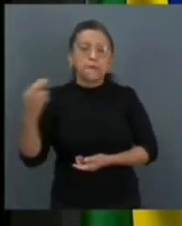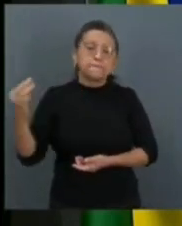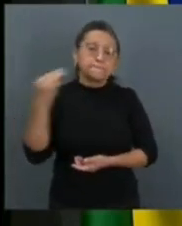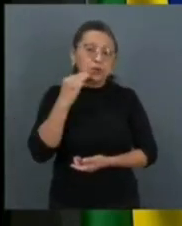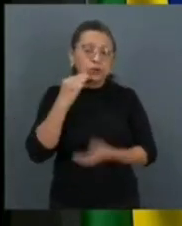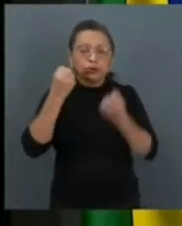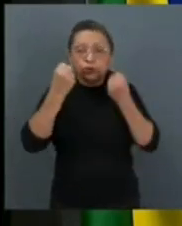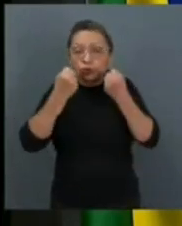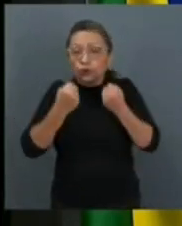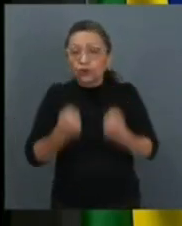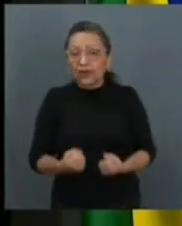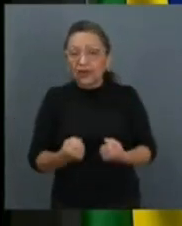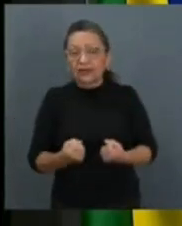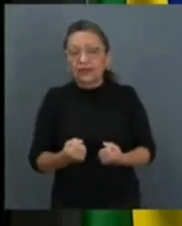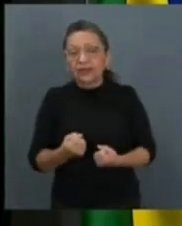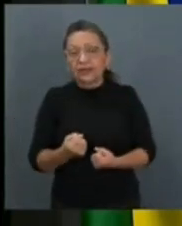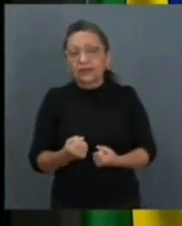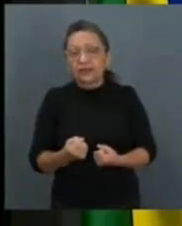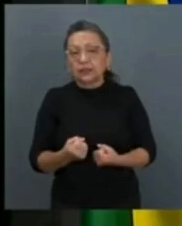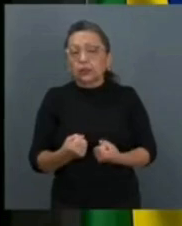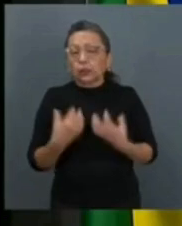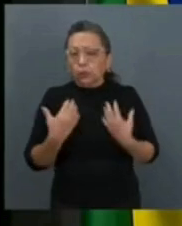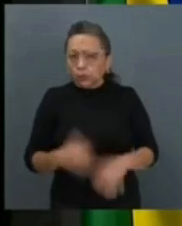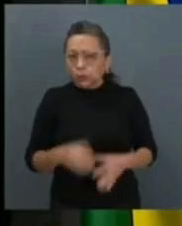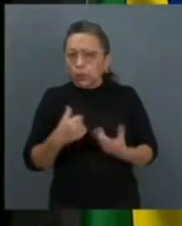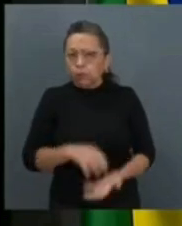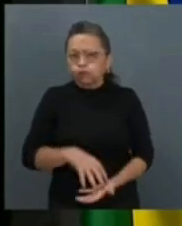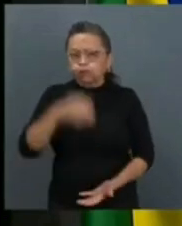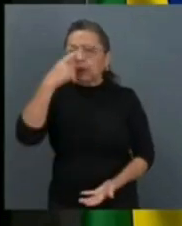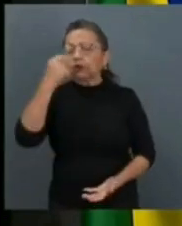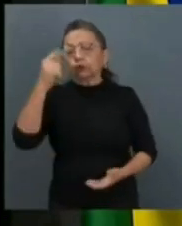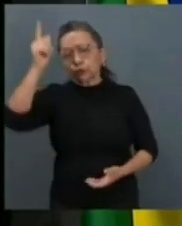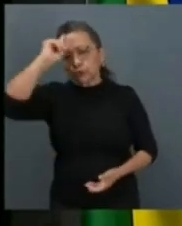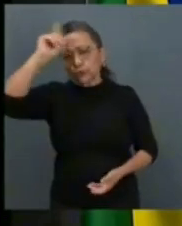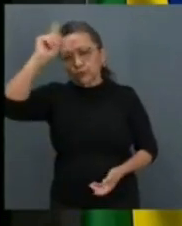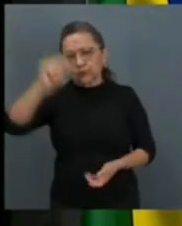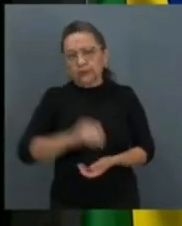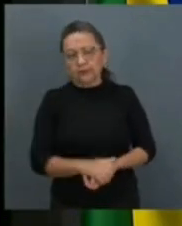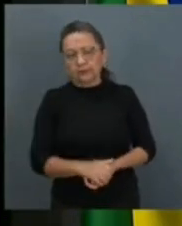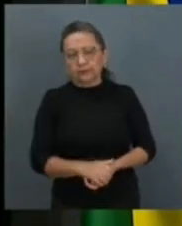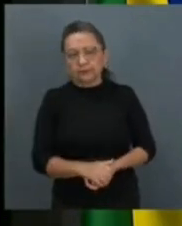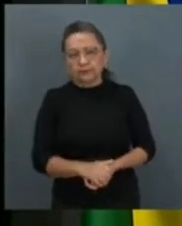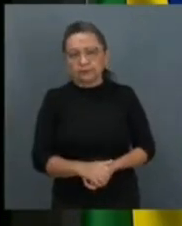milhões de toneladas de resíduos sólidos todos os dias.